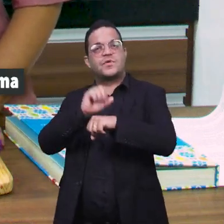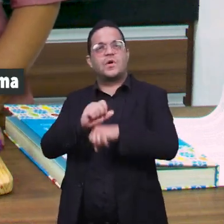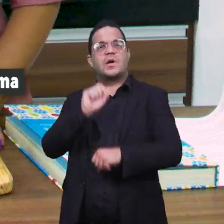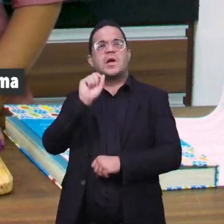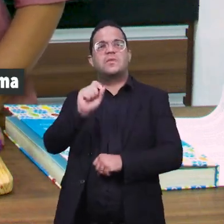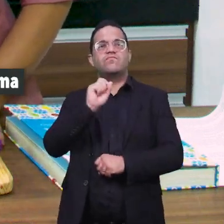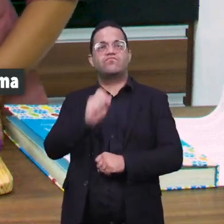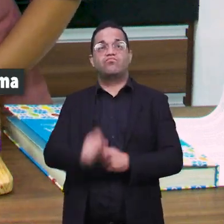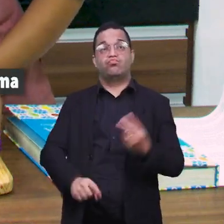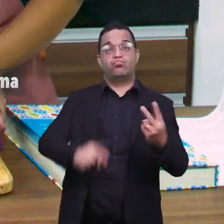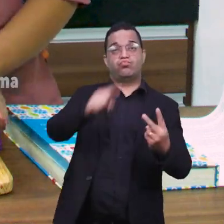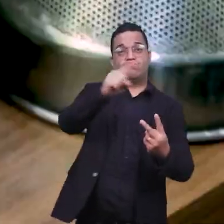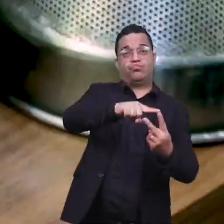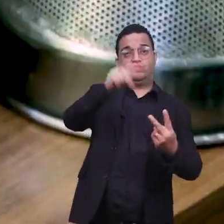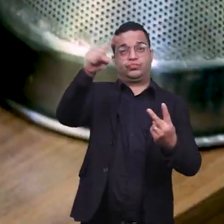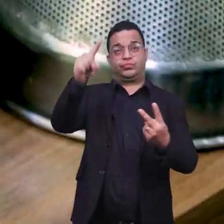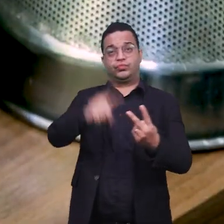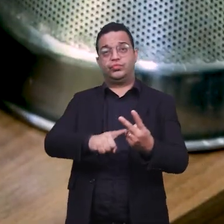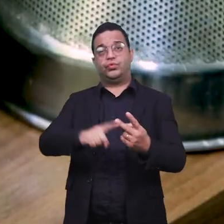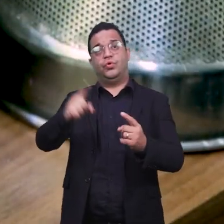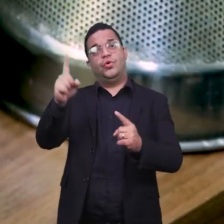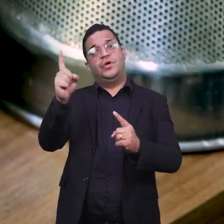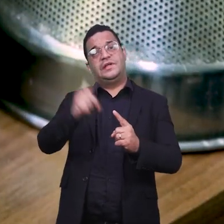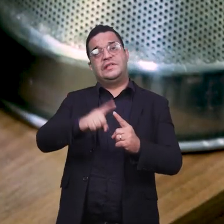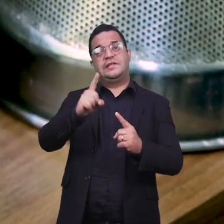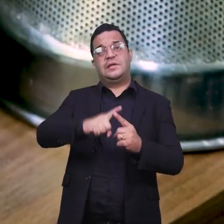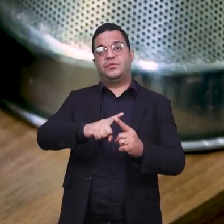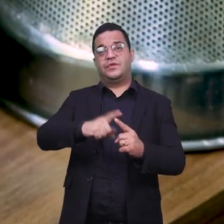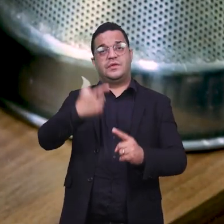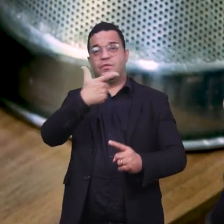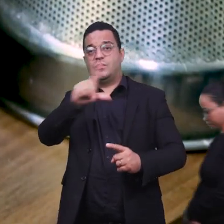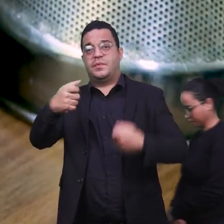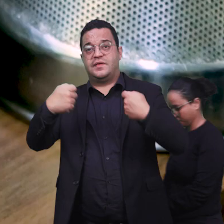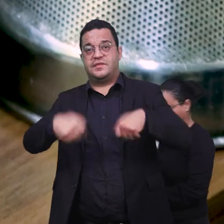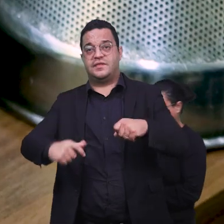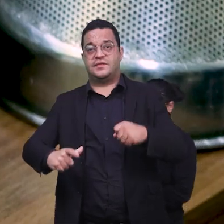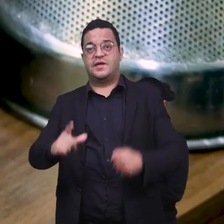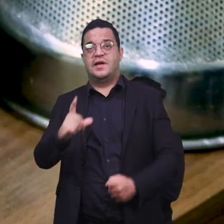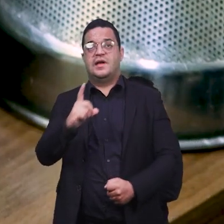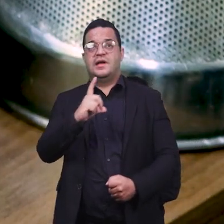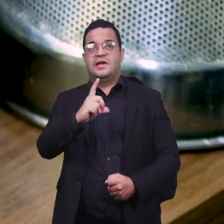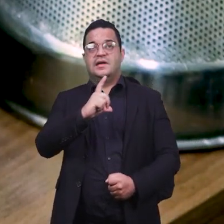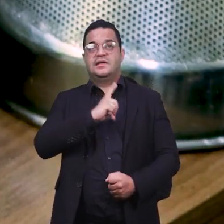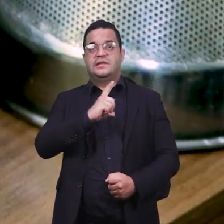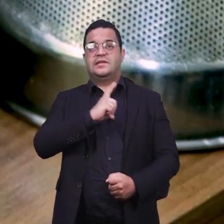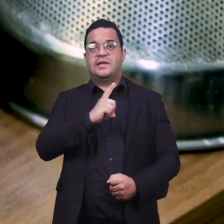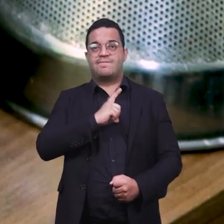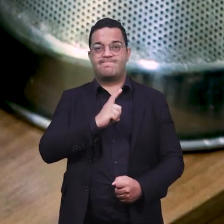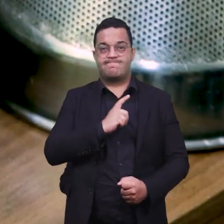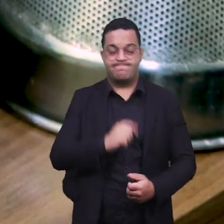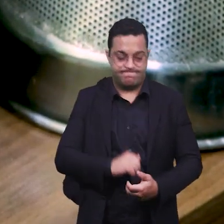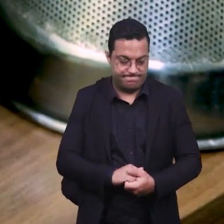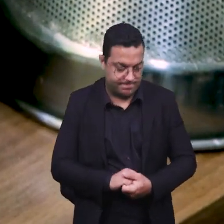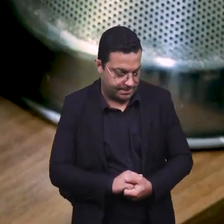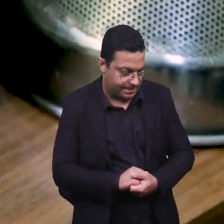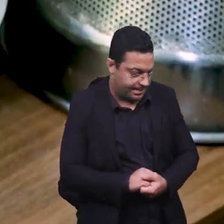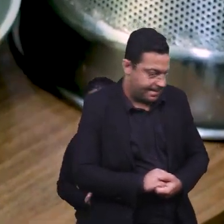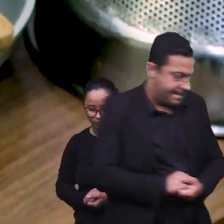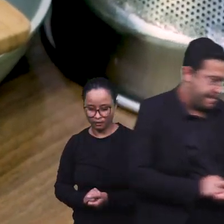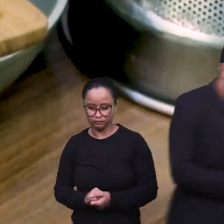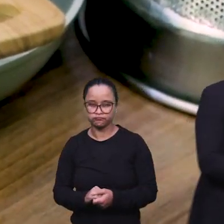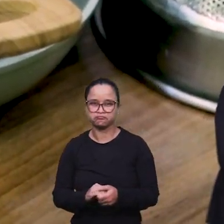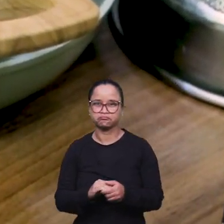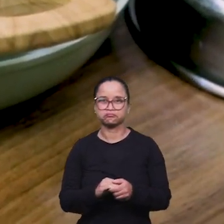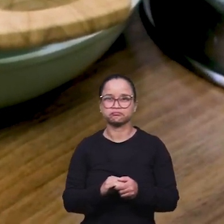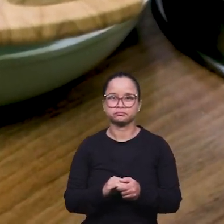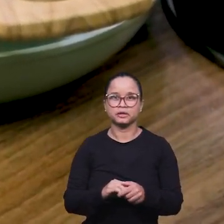tenha 2 tipos que são, assim, obrigatórios. Inclusive, essa dica eu acho que funciona muito bem aí para os irmãos, para